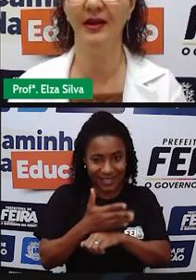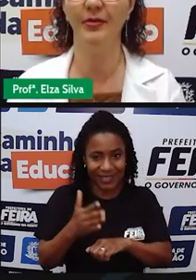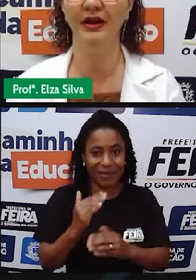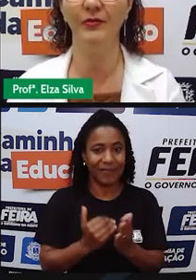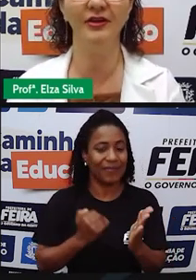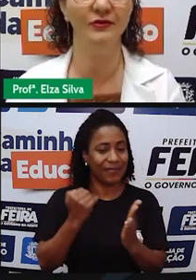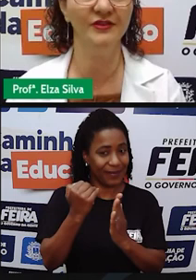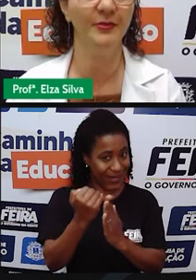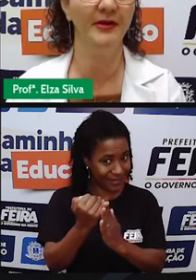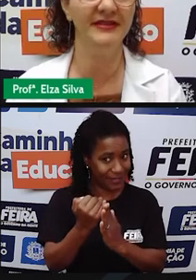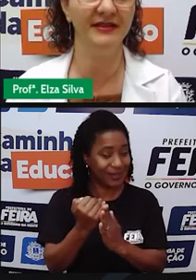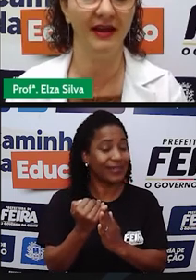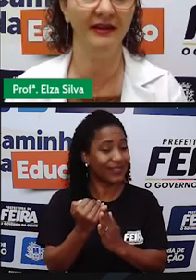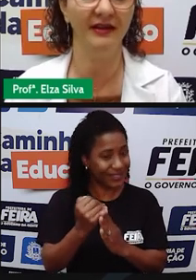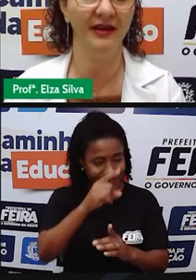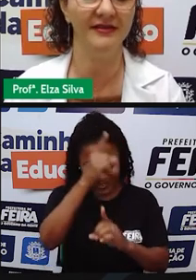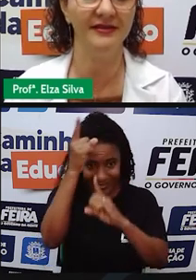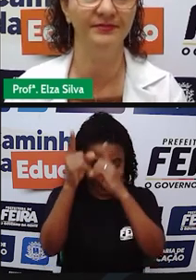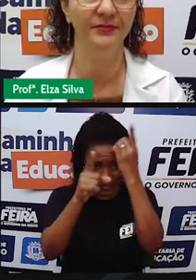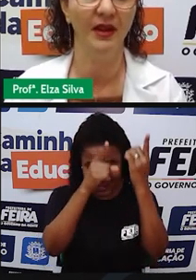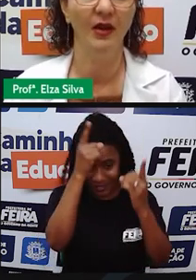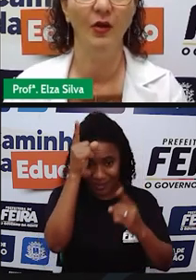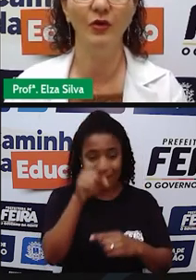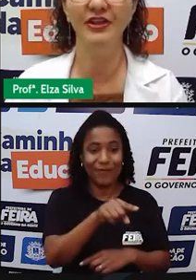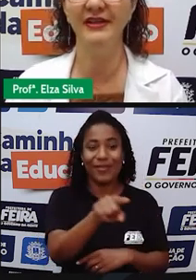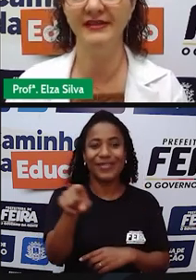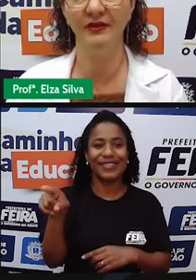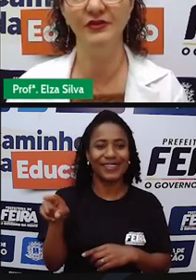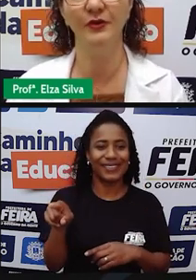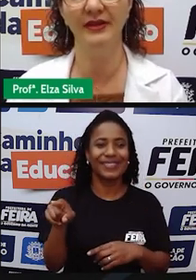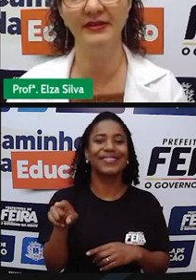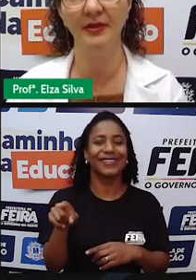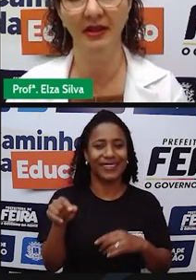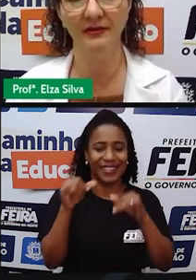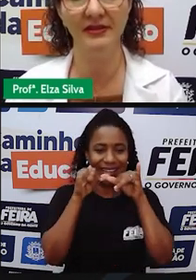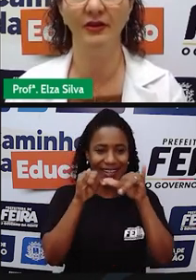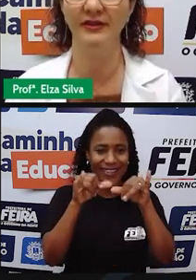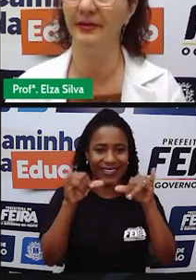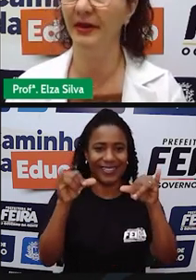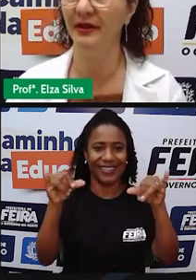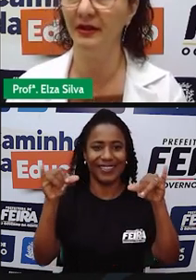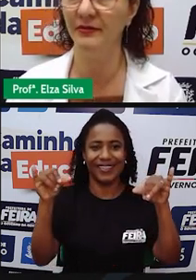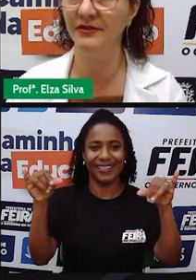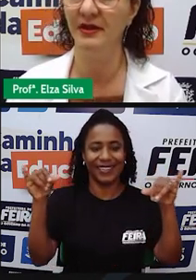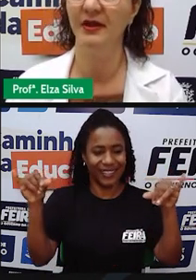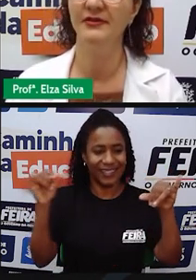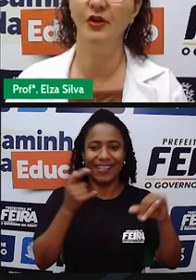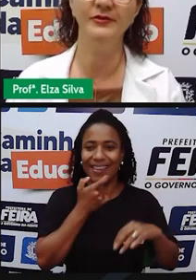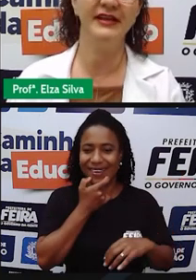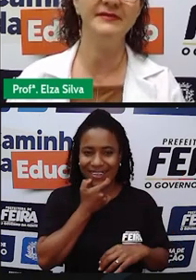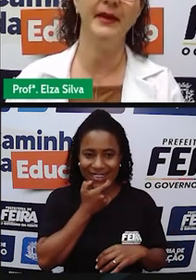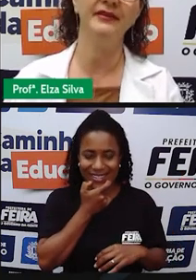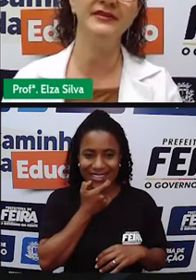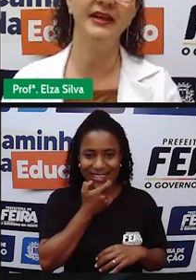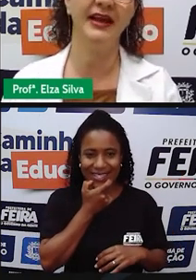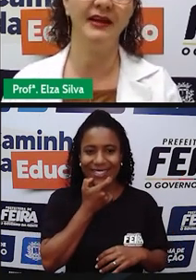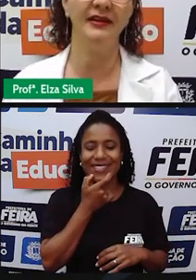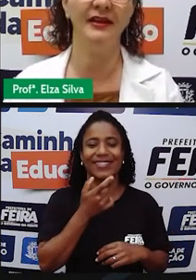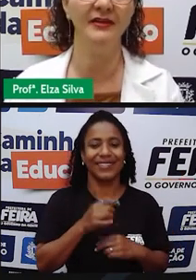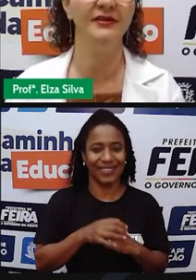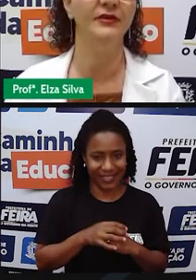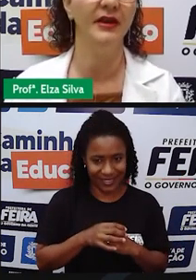irão elaborar um anúncio publicitário em inglês, utilizando os conhecimentos que nós aprendemos sobre os aspectos